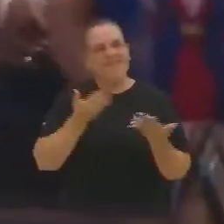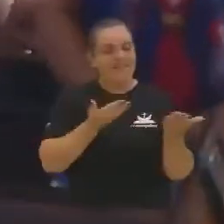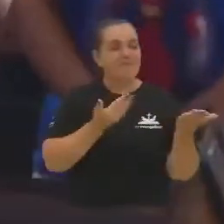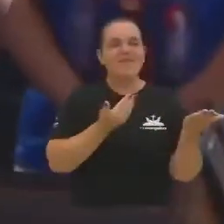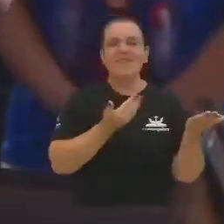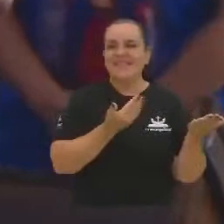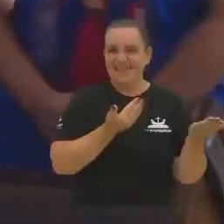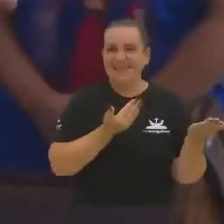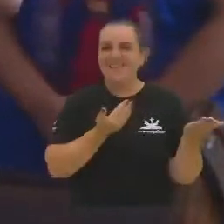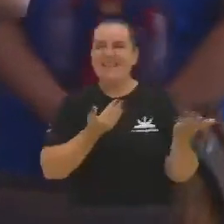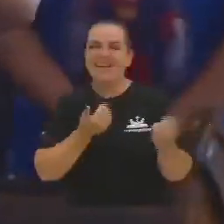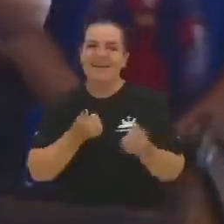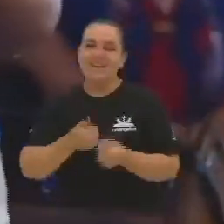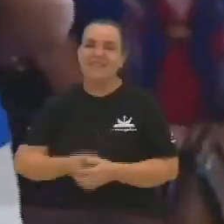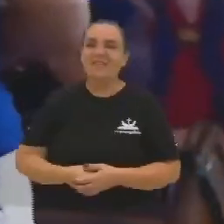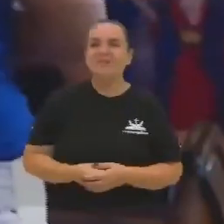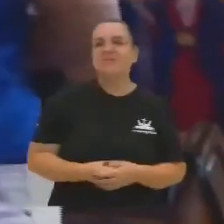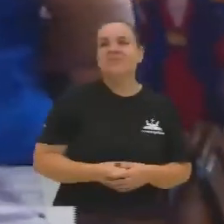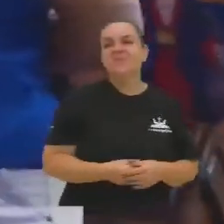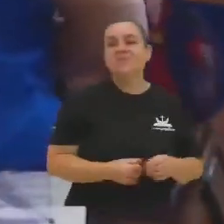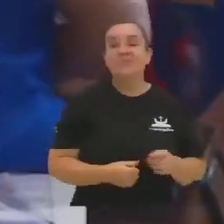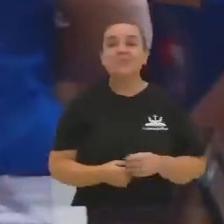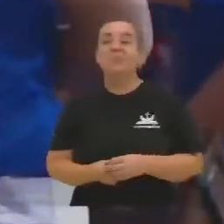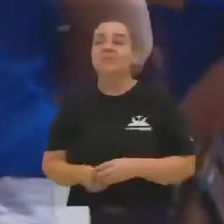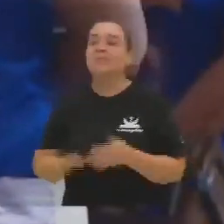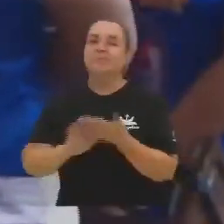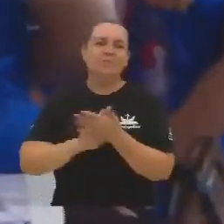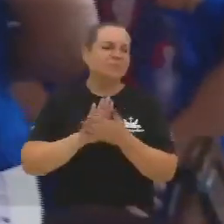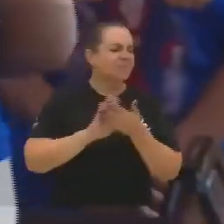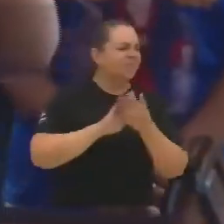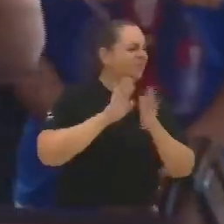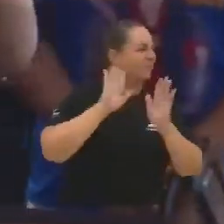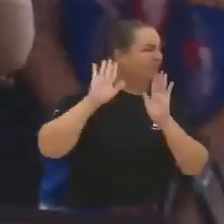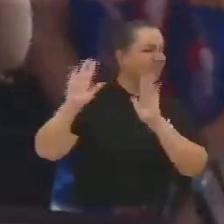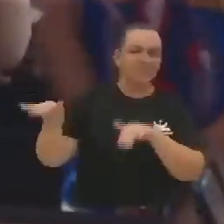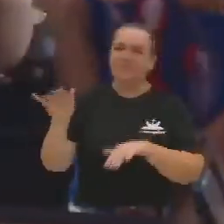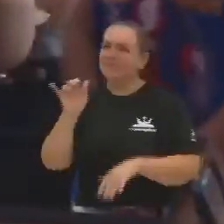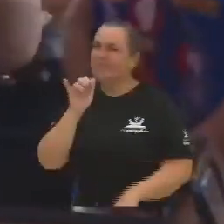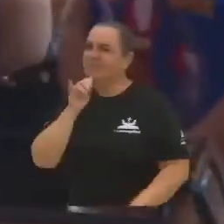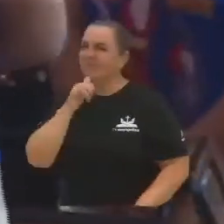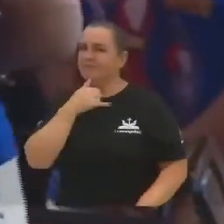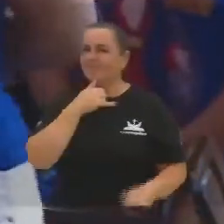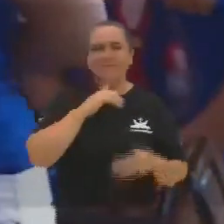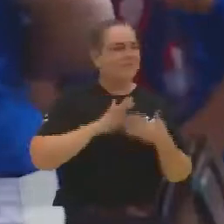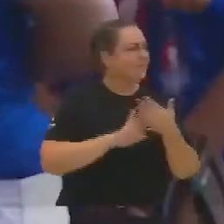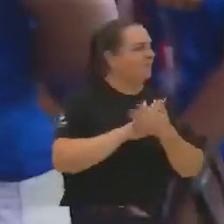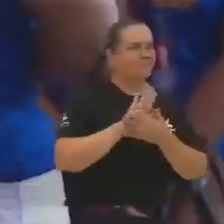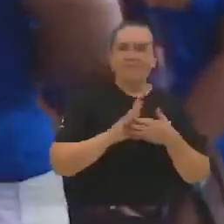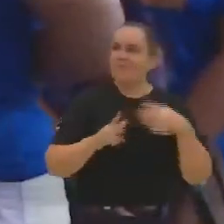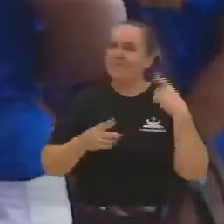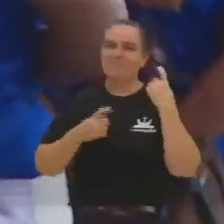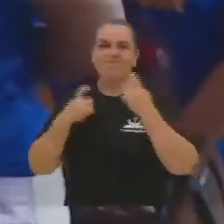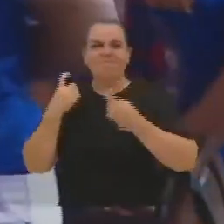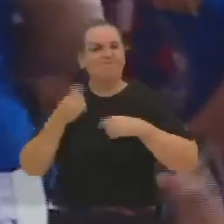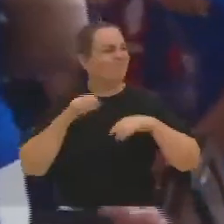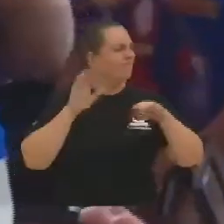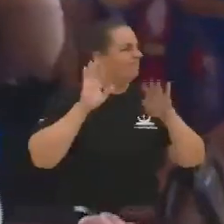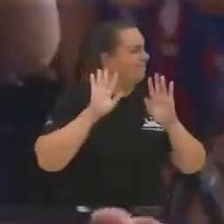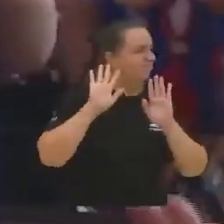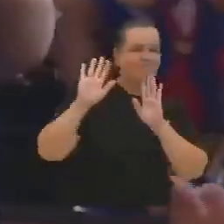e Menina. Nada me tristeza, nada